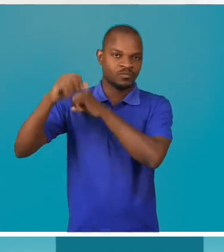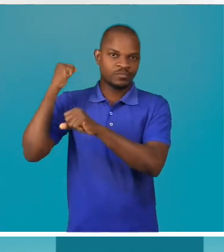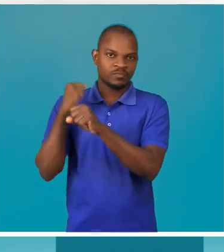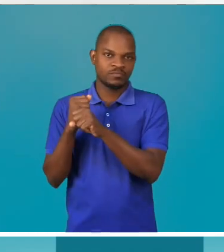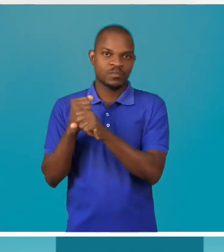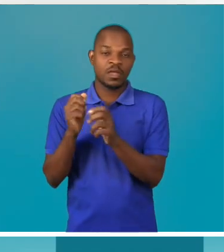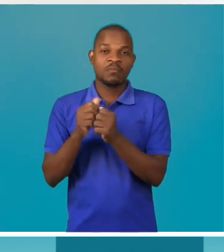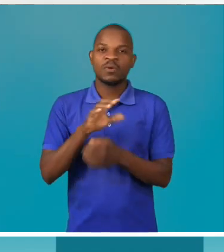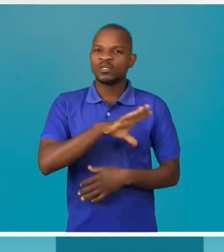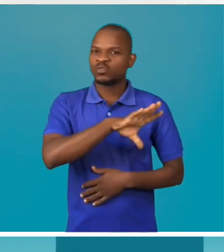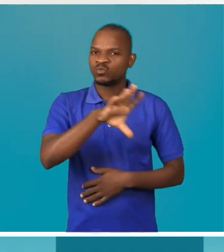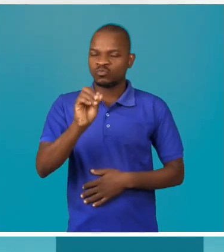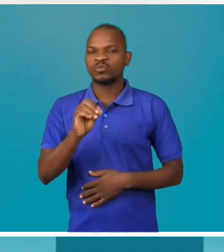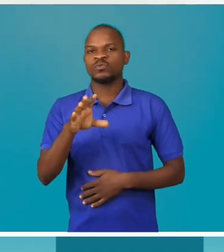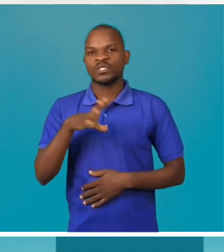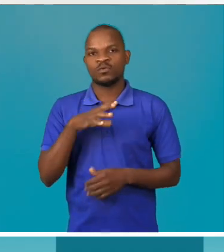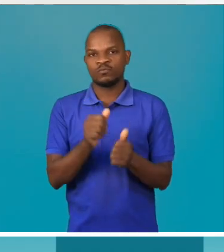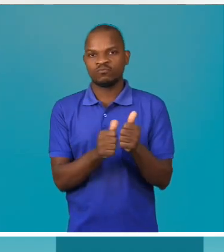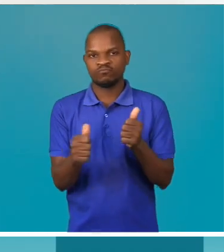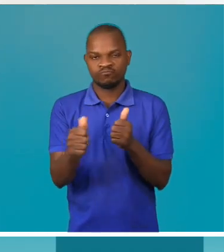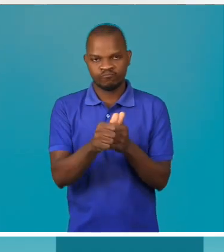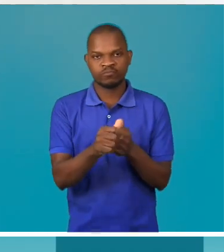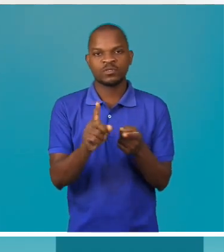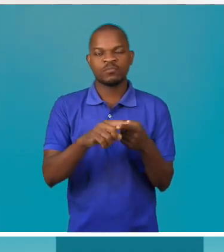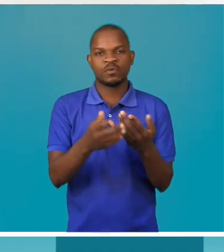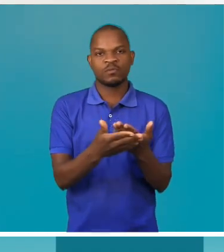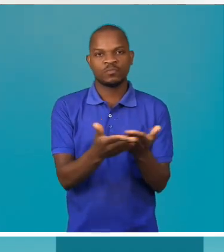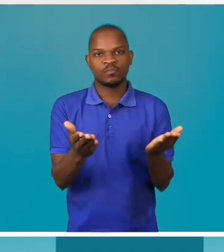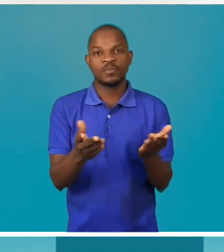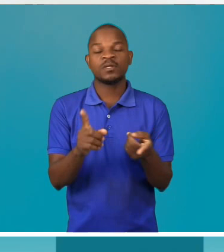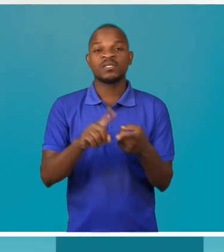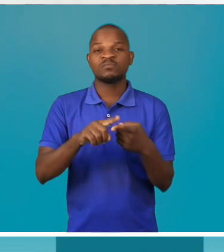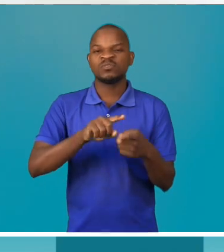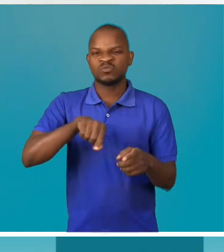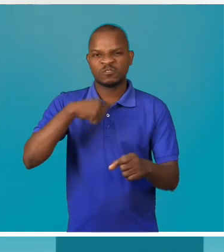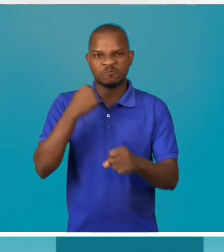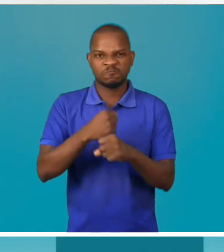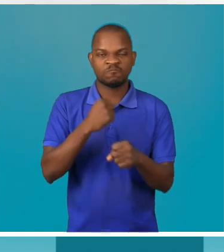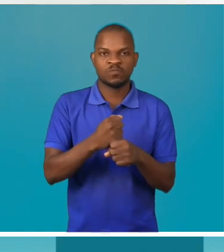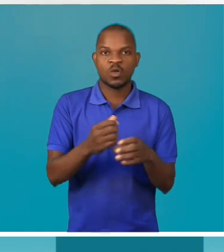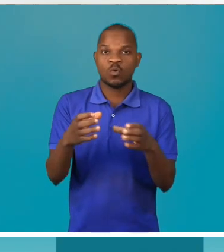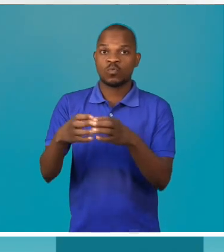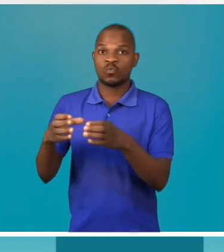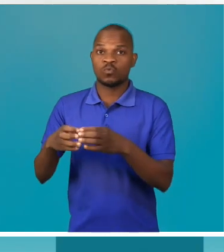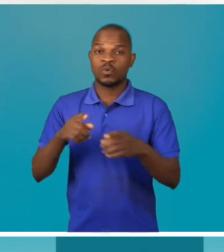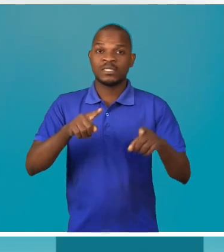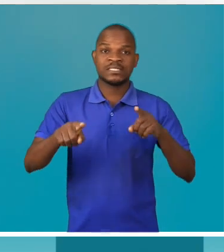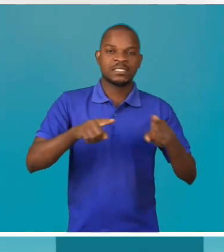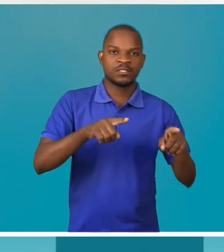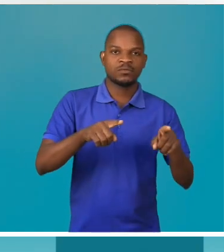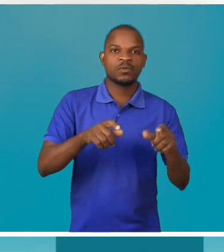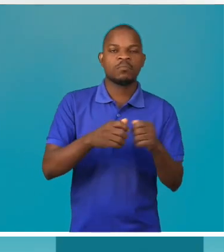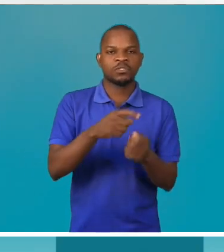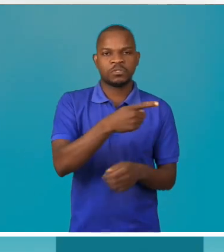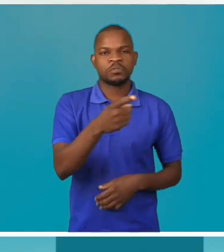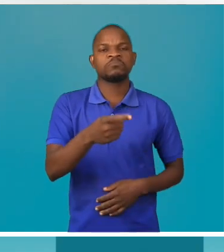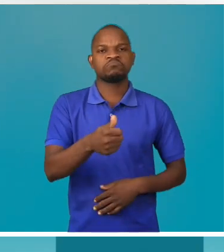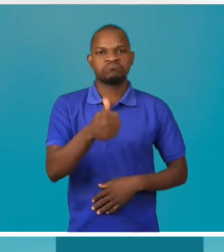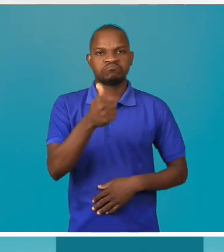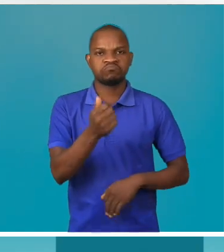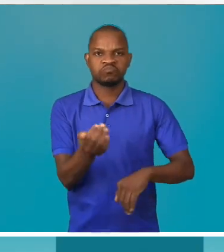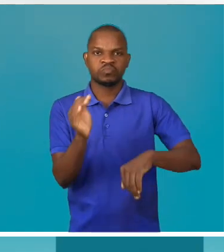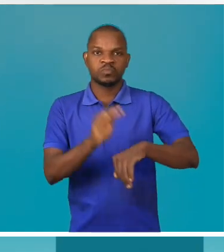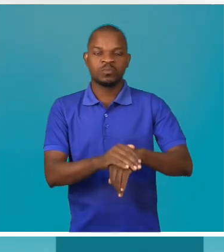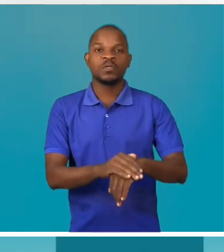sido apresentado é um trabalho, é o resultado de um trabalho que está sendo feito por técnicos que eu tenho que os agradecer, qualificados, que isso